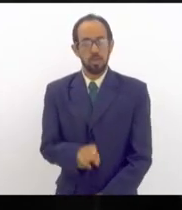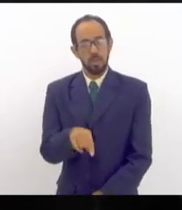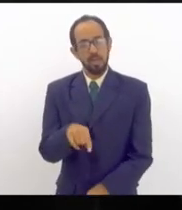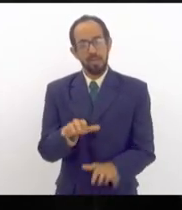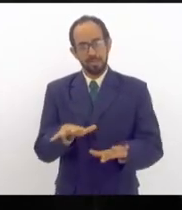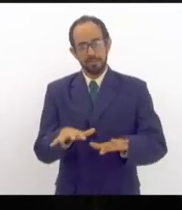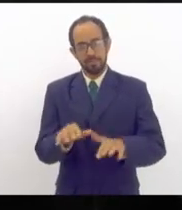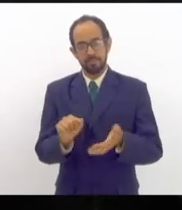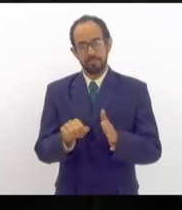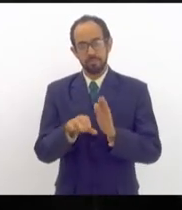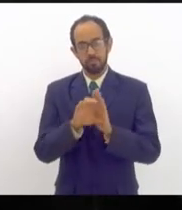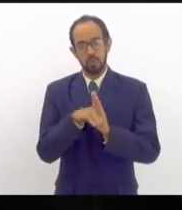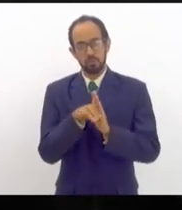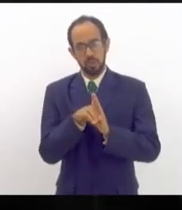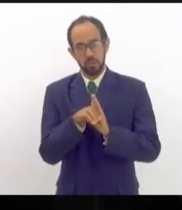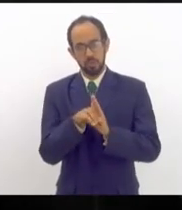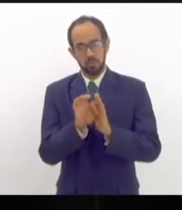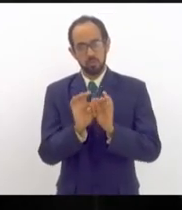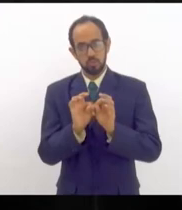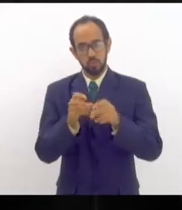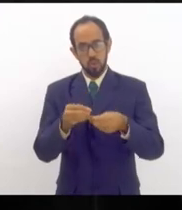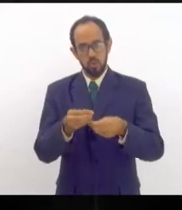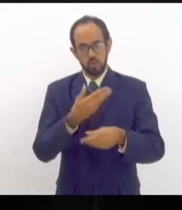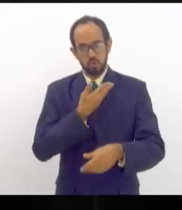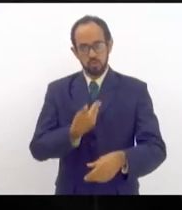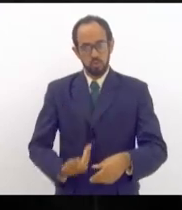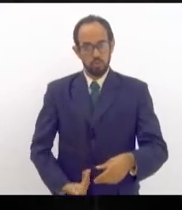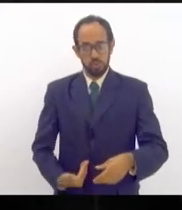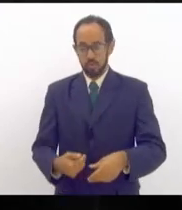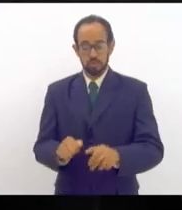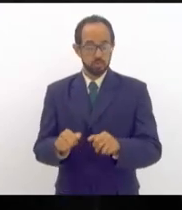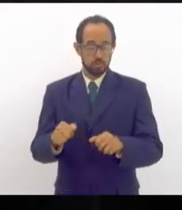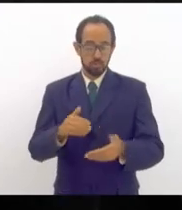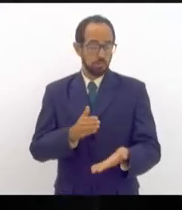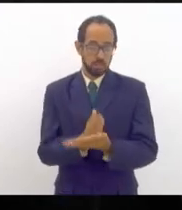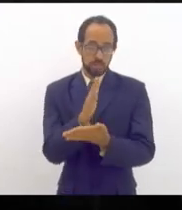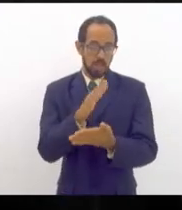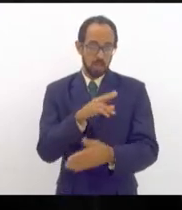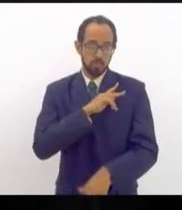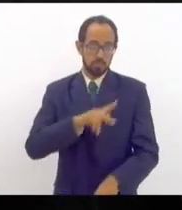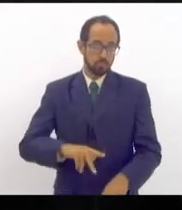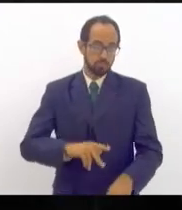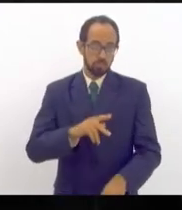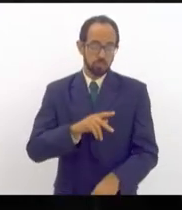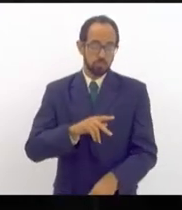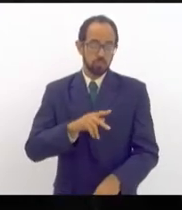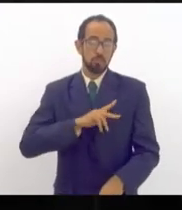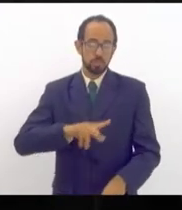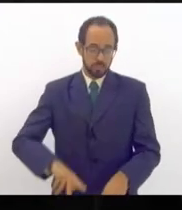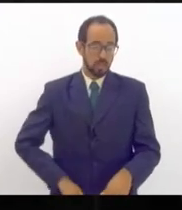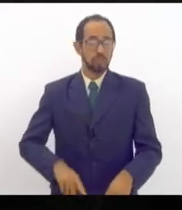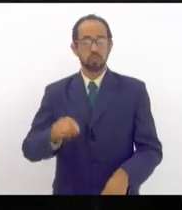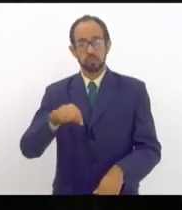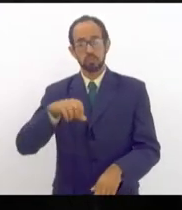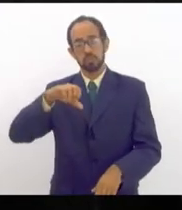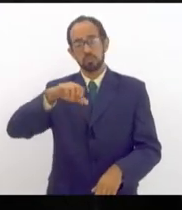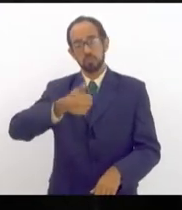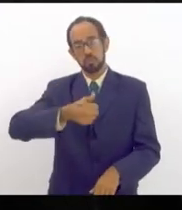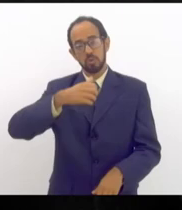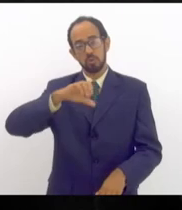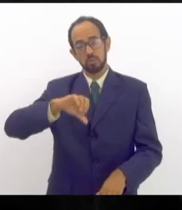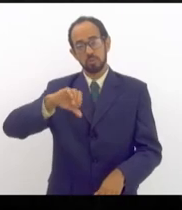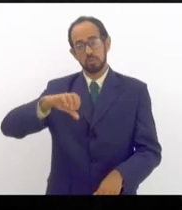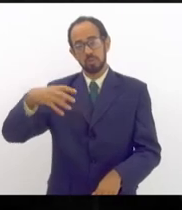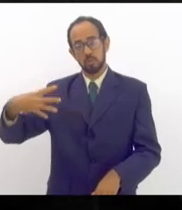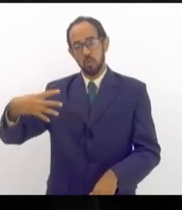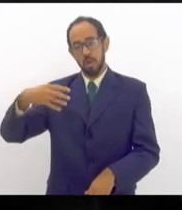premissas todos os governantes que passaram no Brasil de 94 para cá praticaram